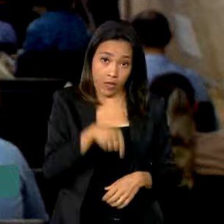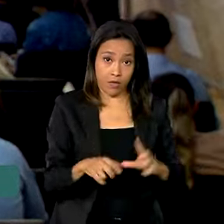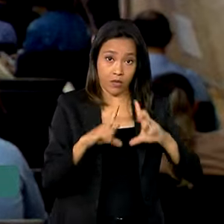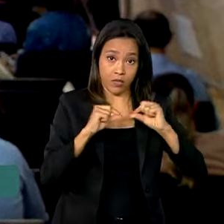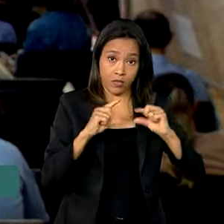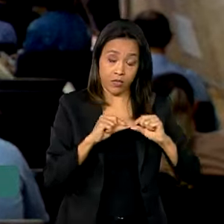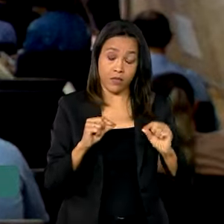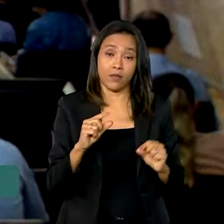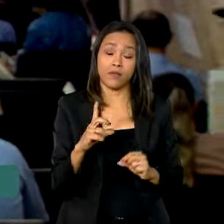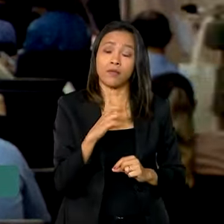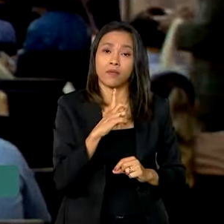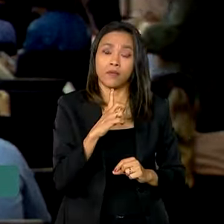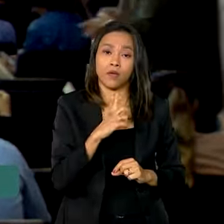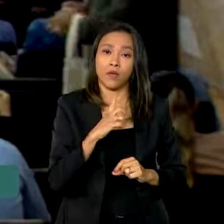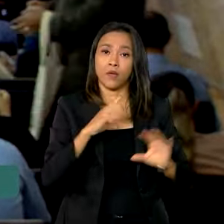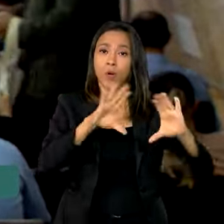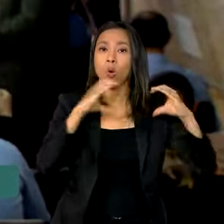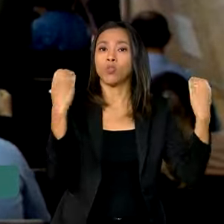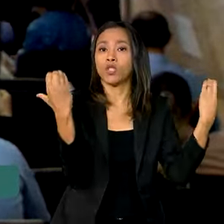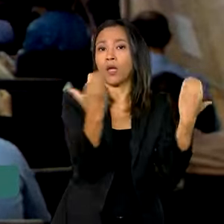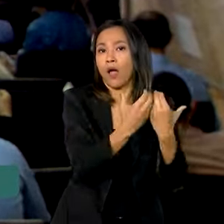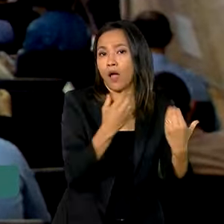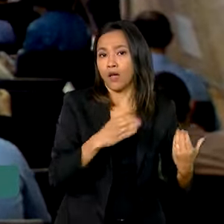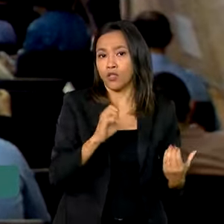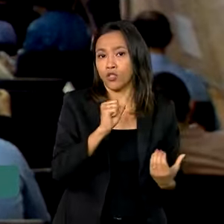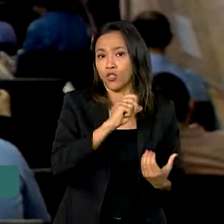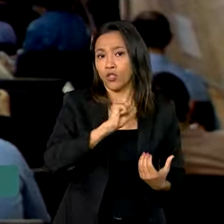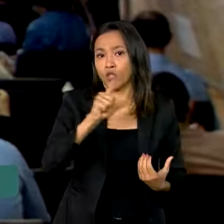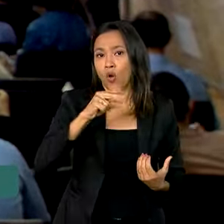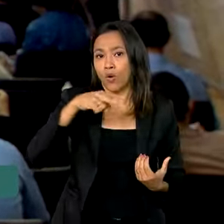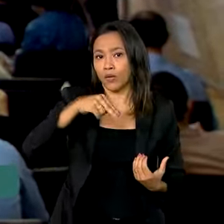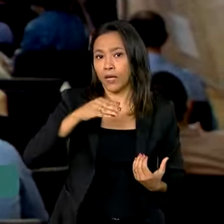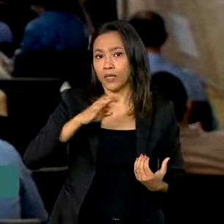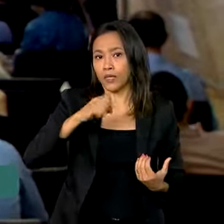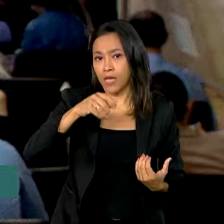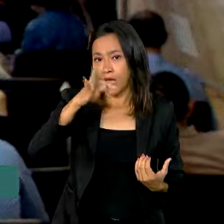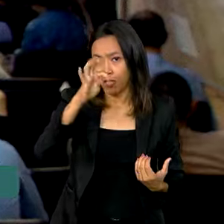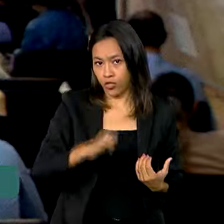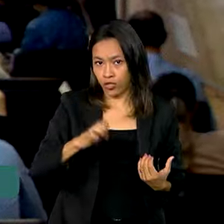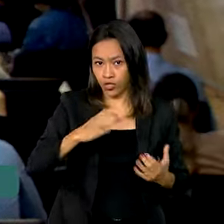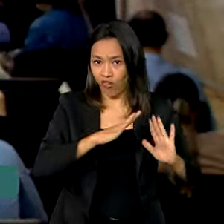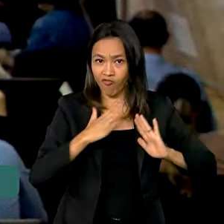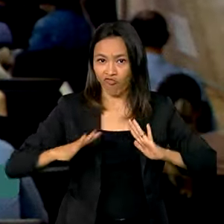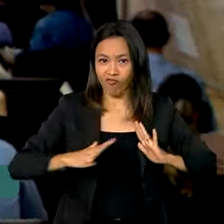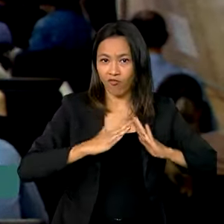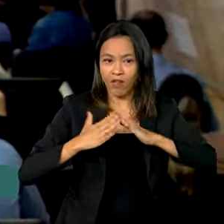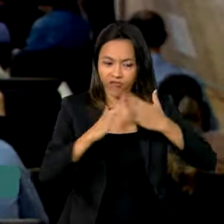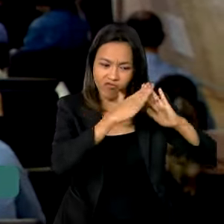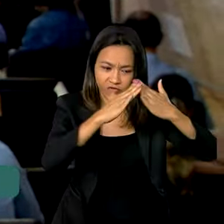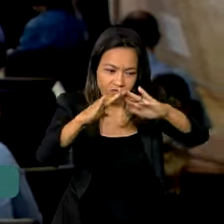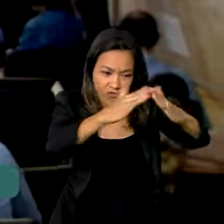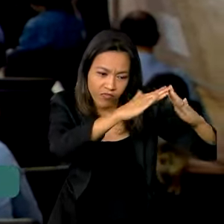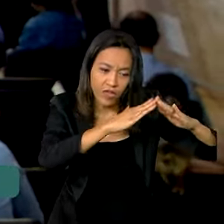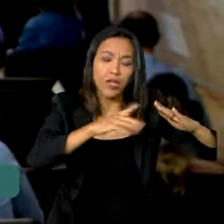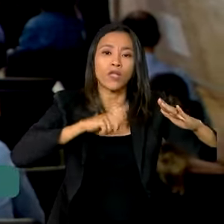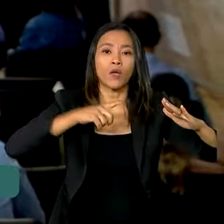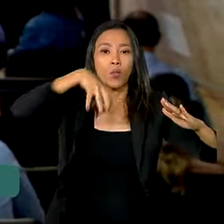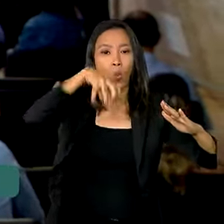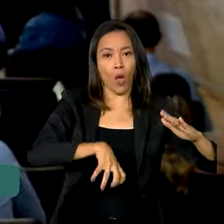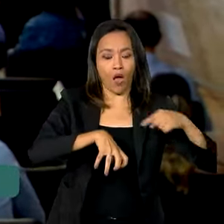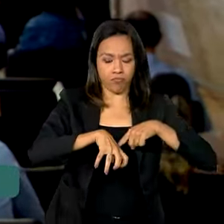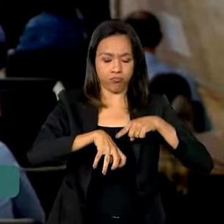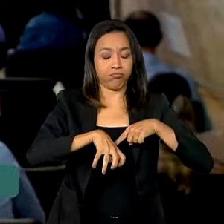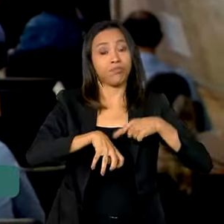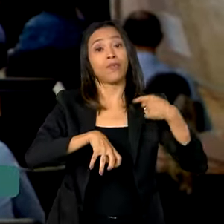a comunidade Sol Nascente, que nós já anunciamos também, que colocaremos um ponto de coleta lá e cada vez mais vamos